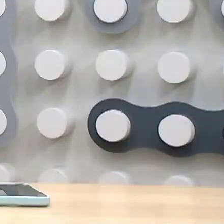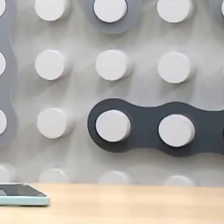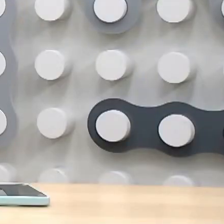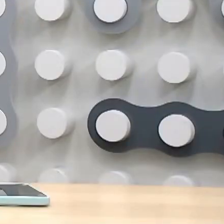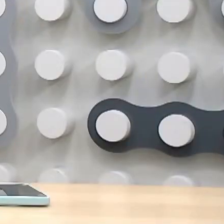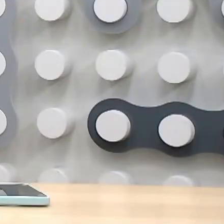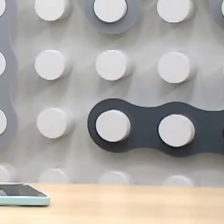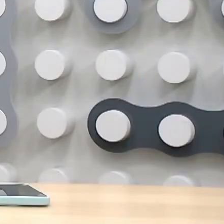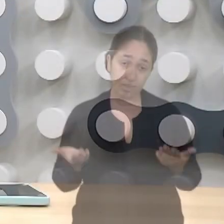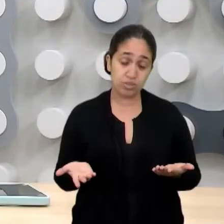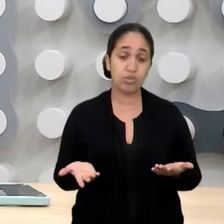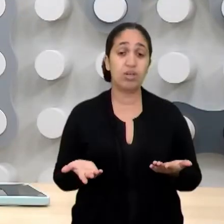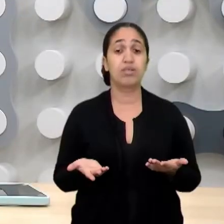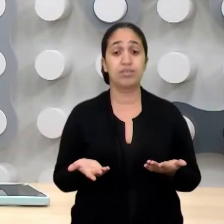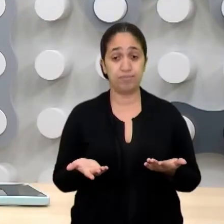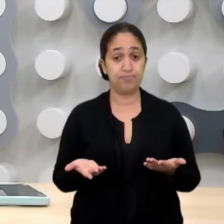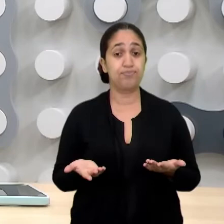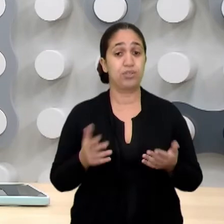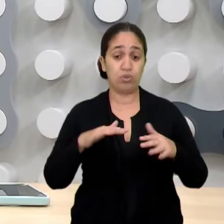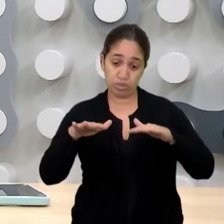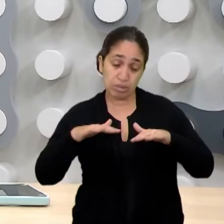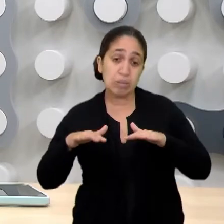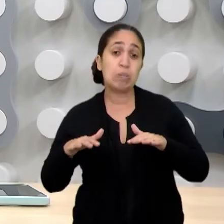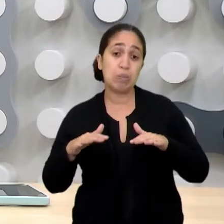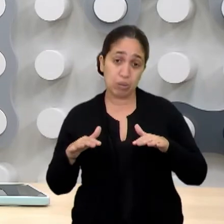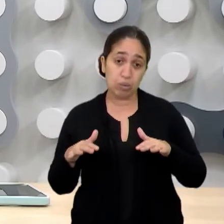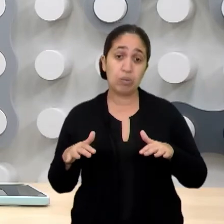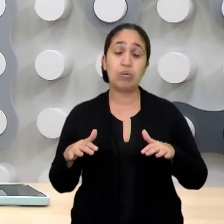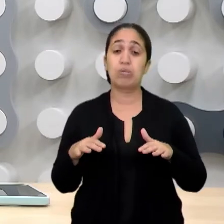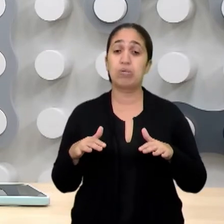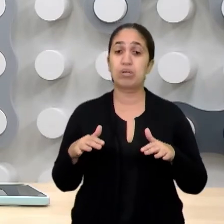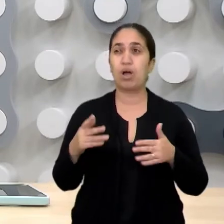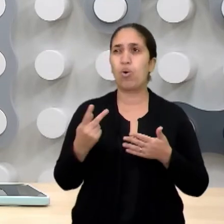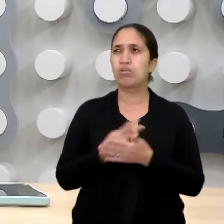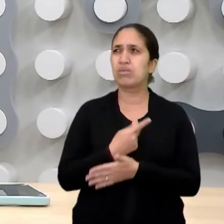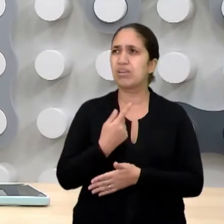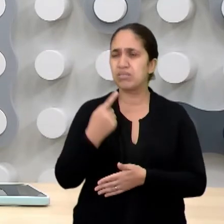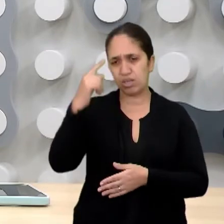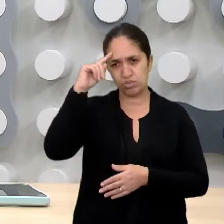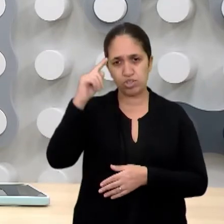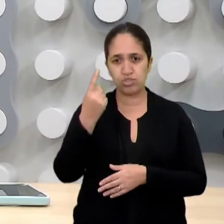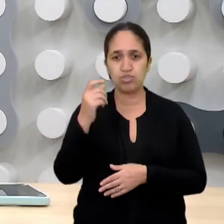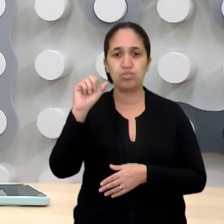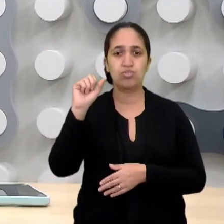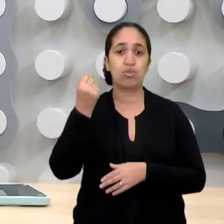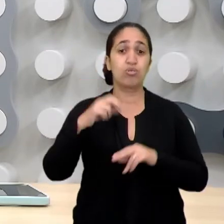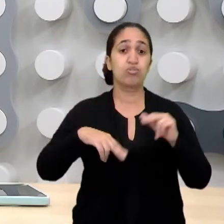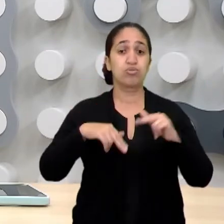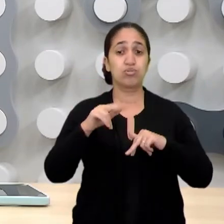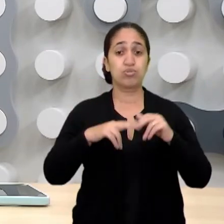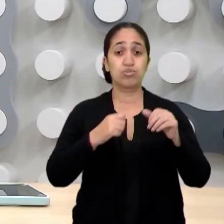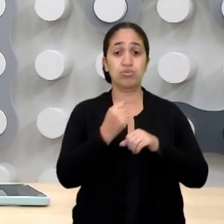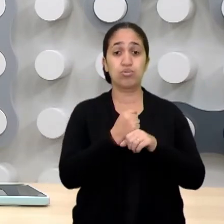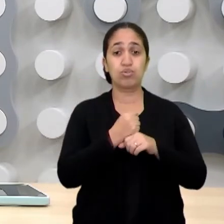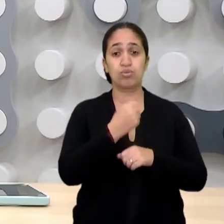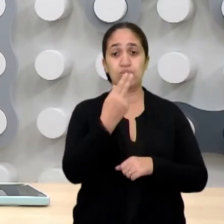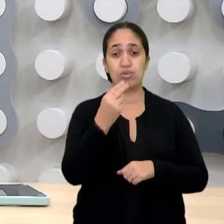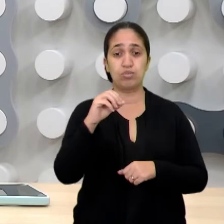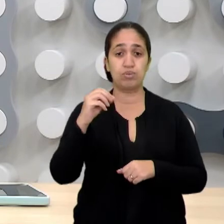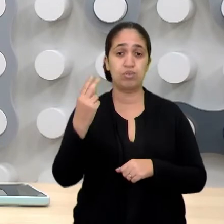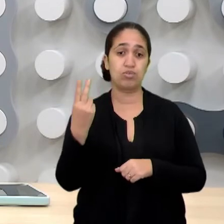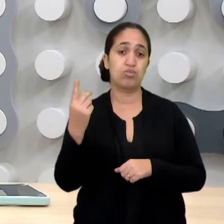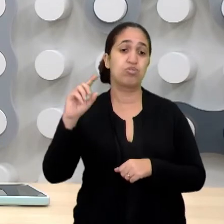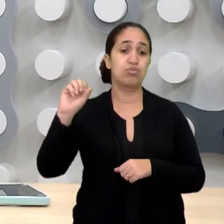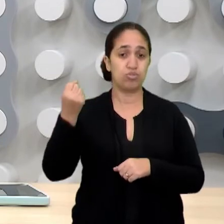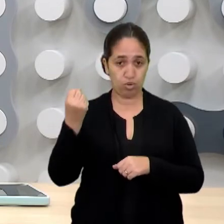É isso aí, mais um tremor, desculpa, esse terremoto aí aconteceu em 18 de junho de 2018, um abalo menor, né? Não